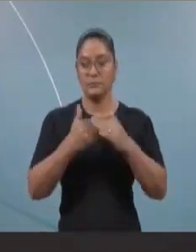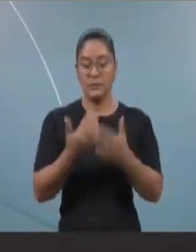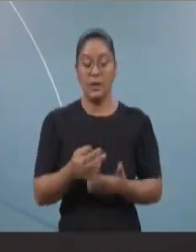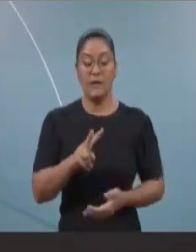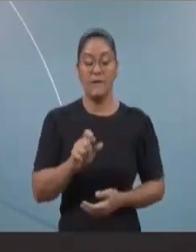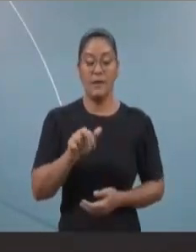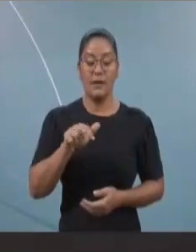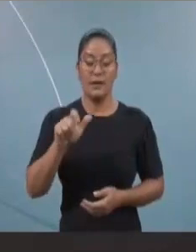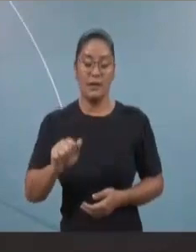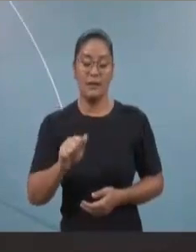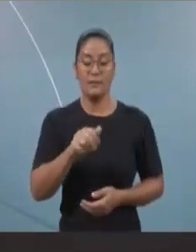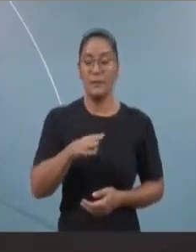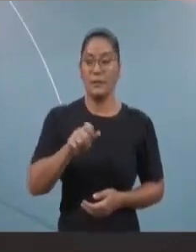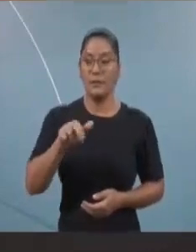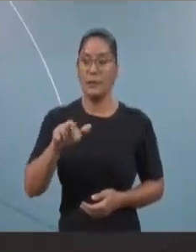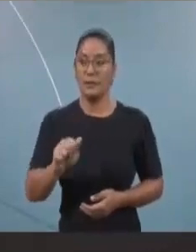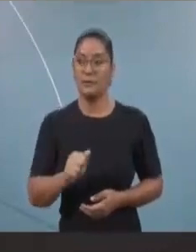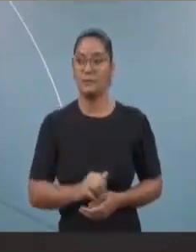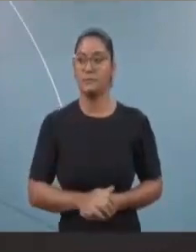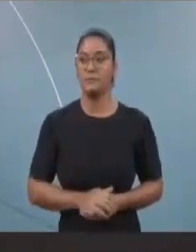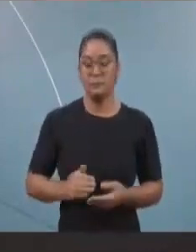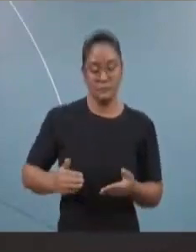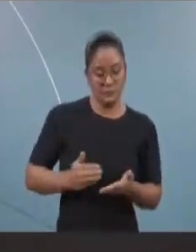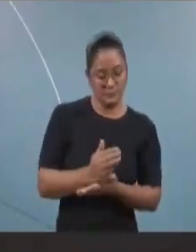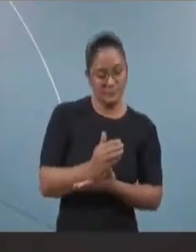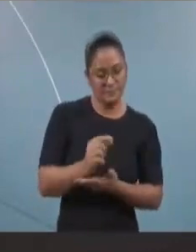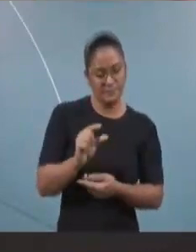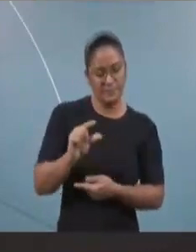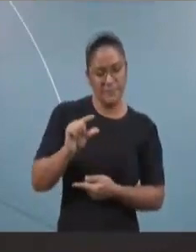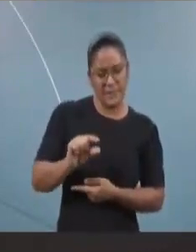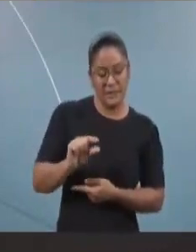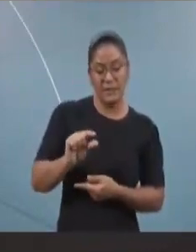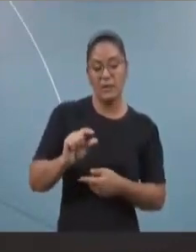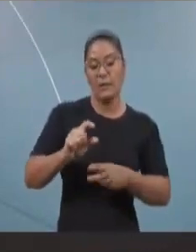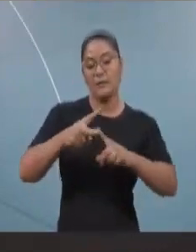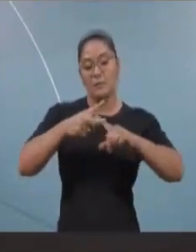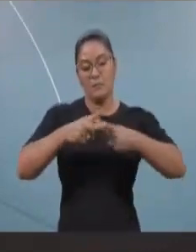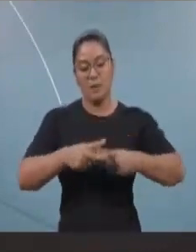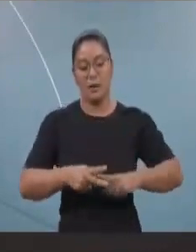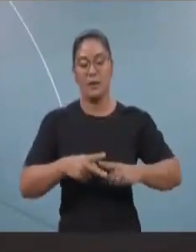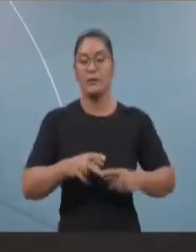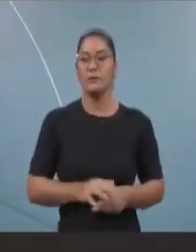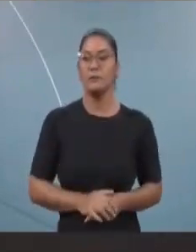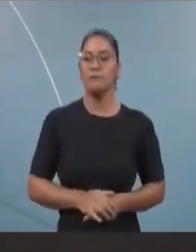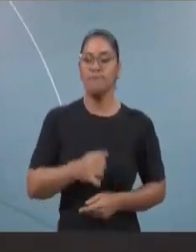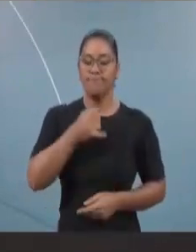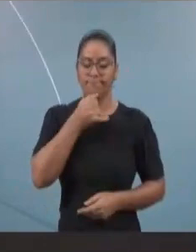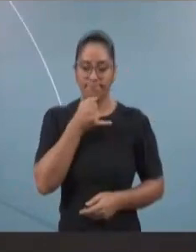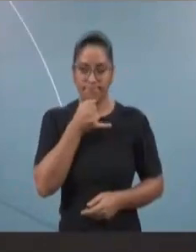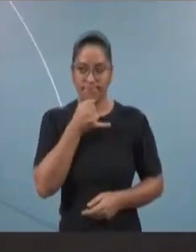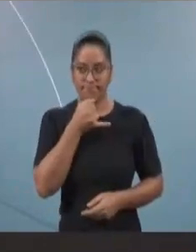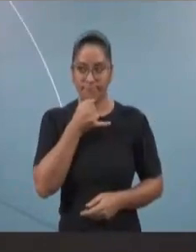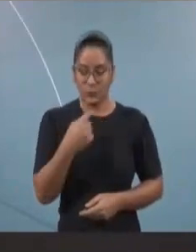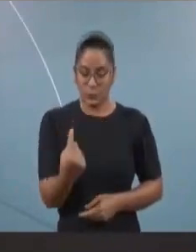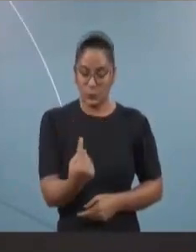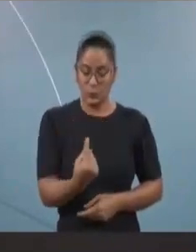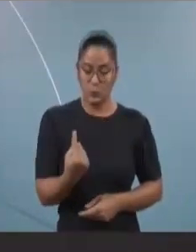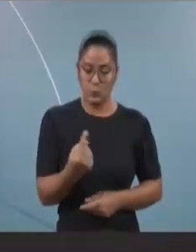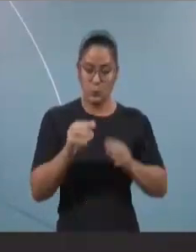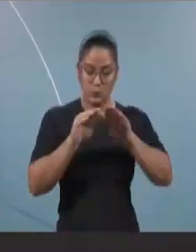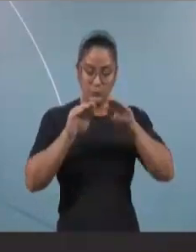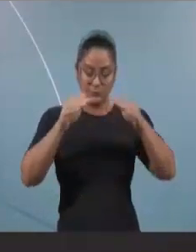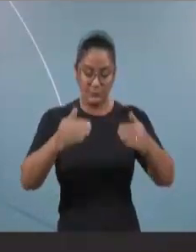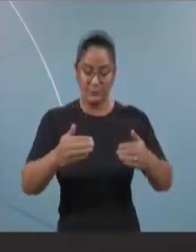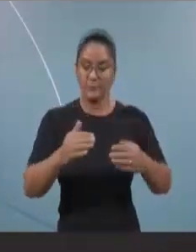Varela Barca a escola passou por uma pequena reforma mas Infelizmente o único